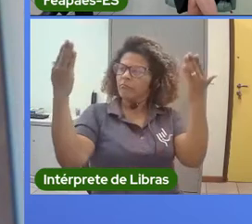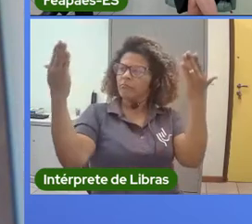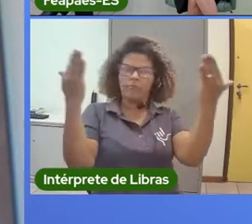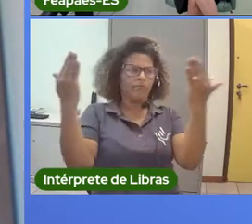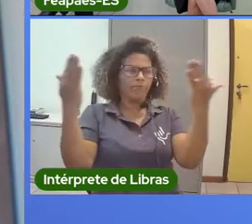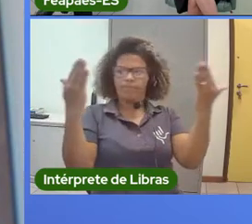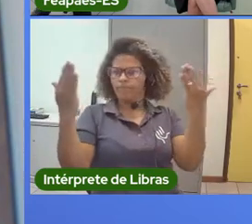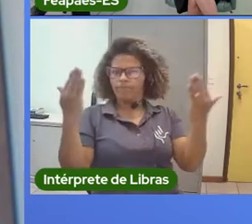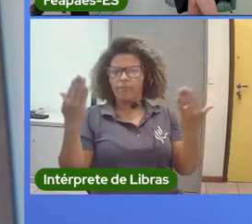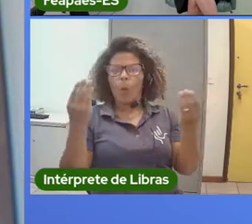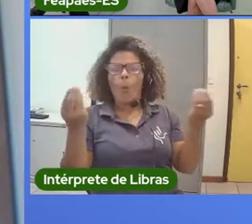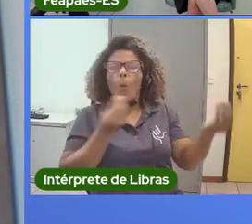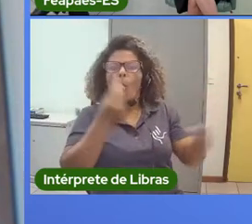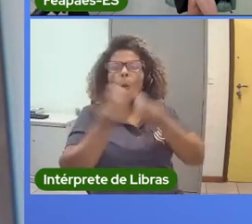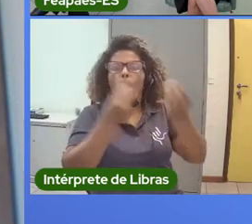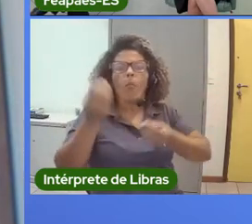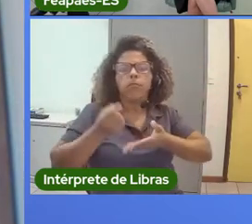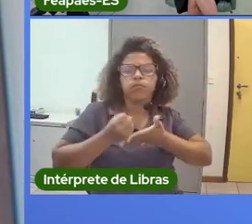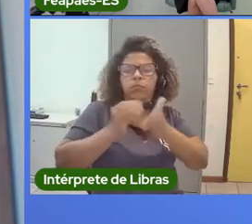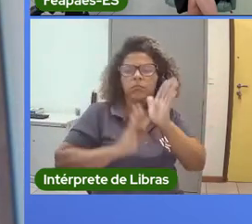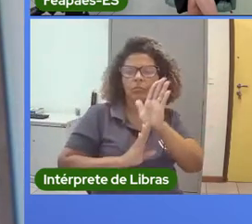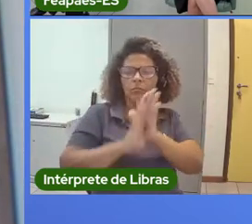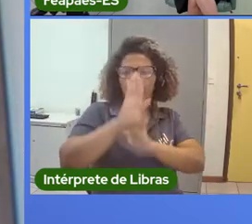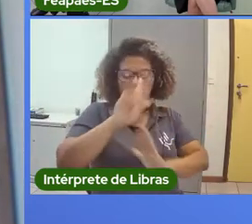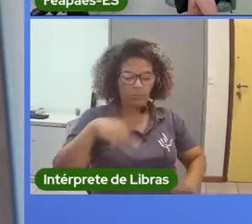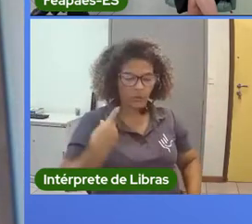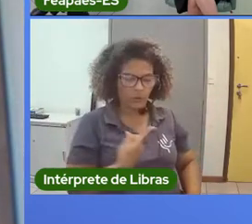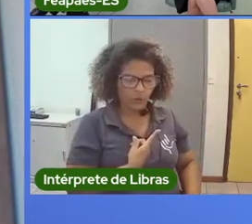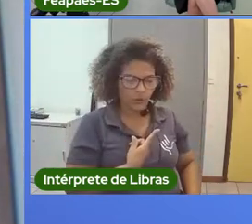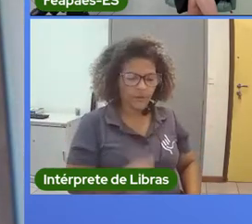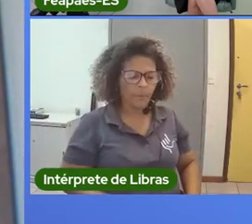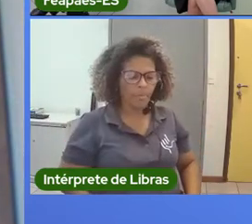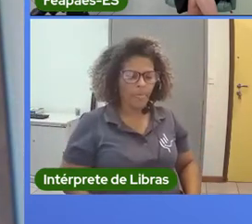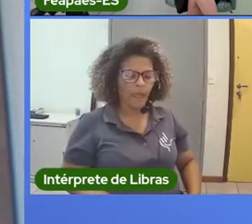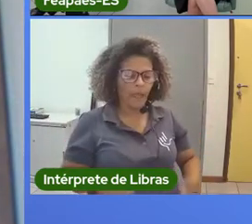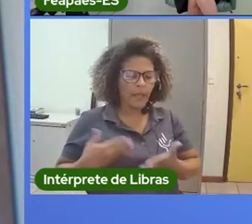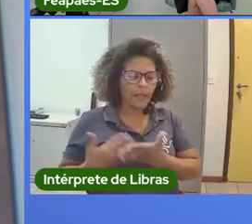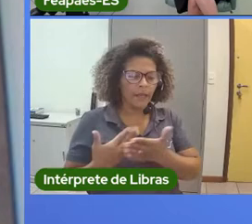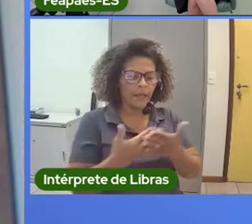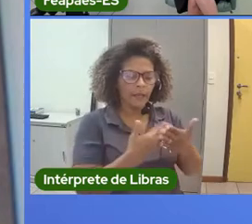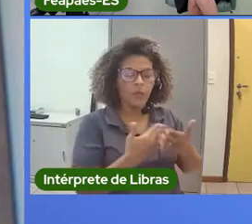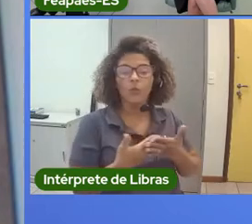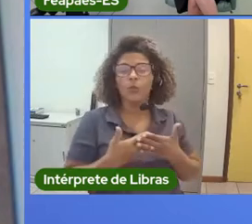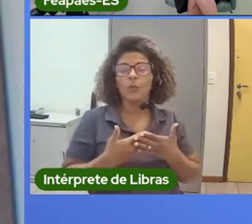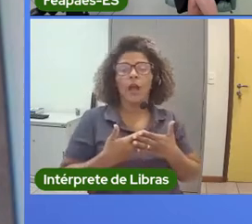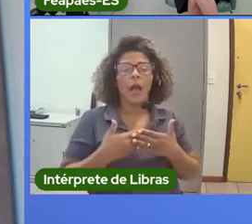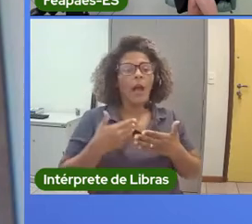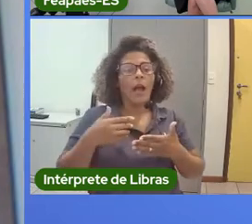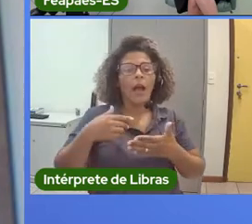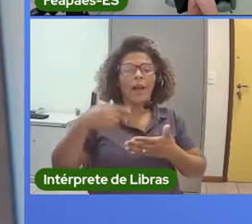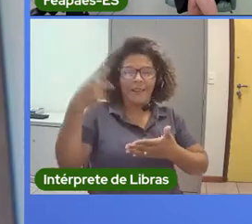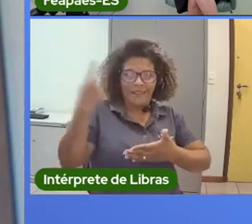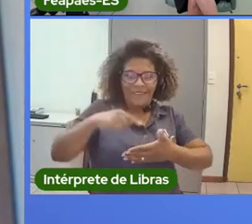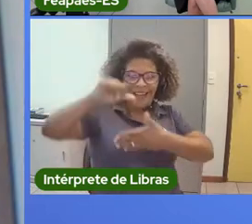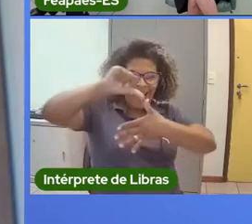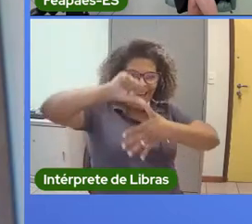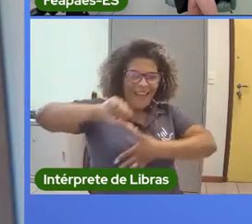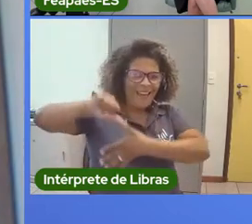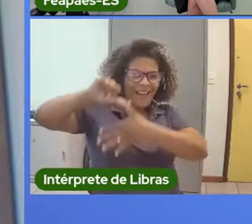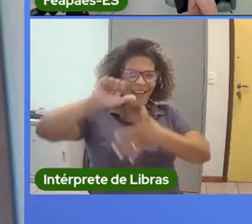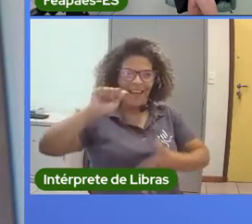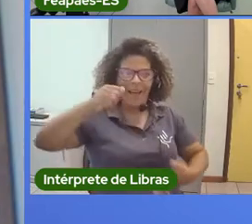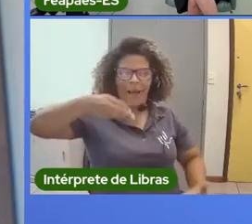avançar, né, na nossa realidade. E ao estudar os países da América Latina, tentando verificar como que